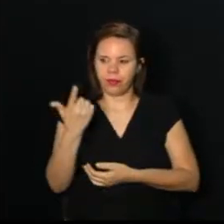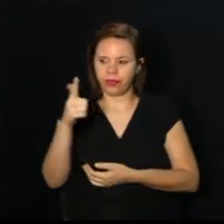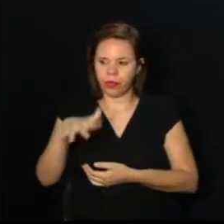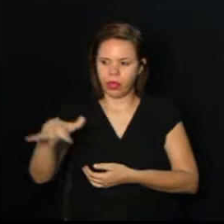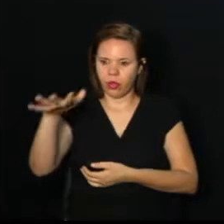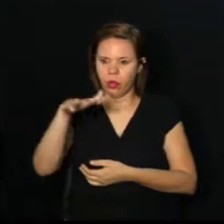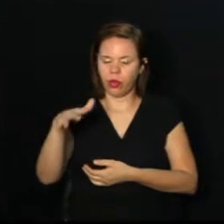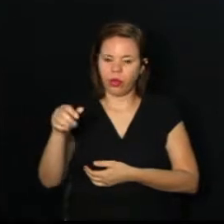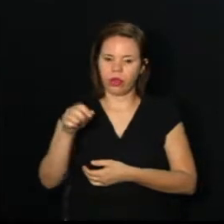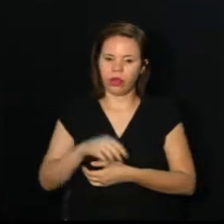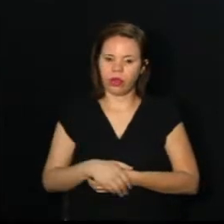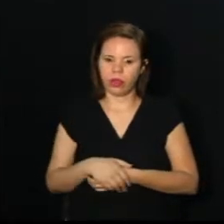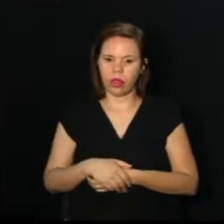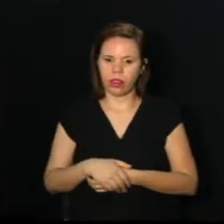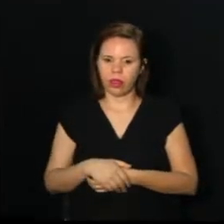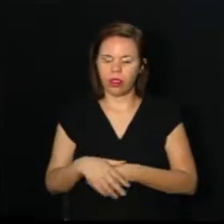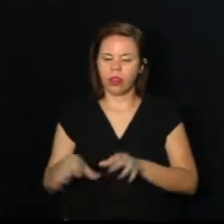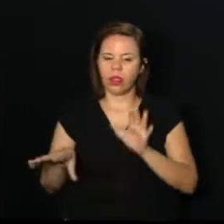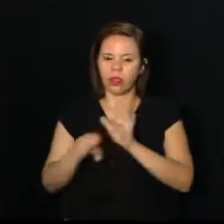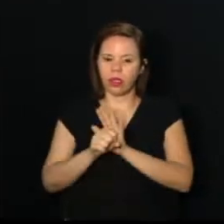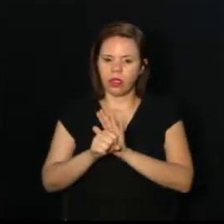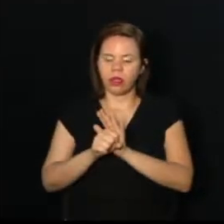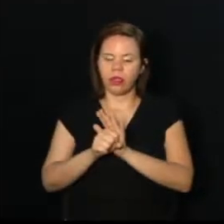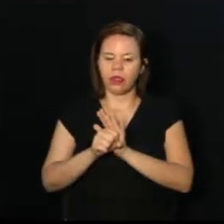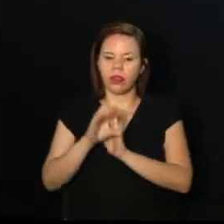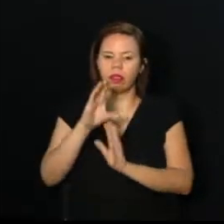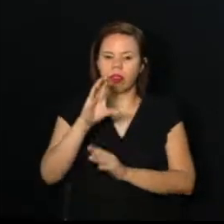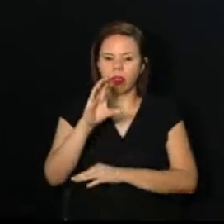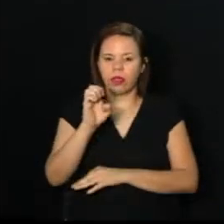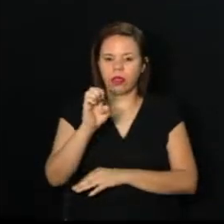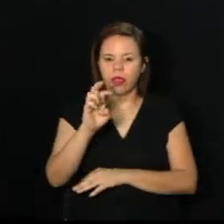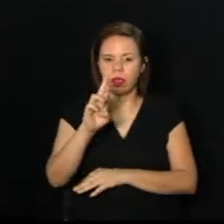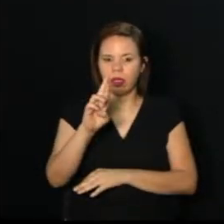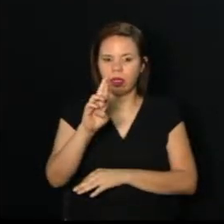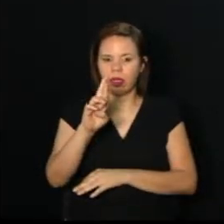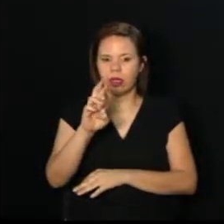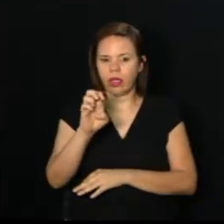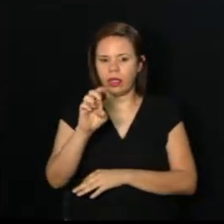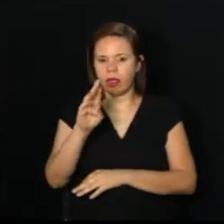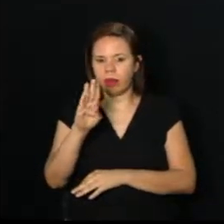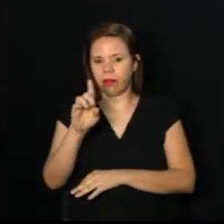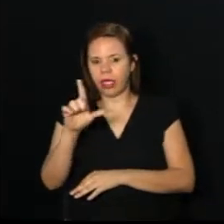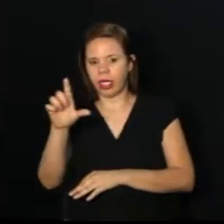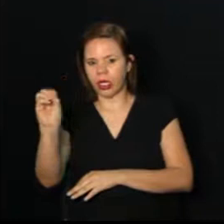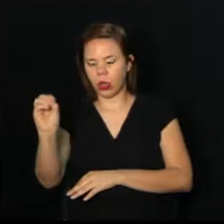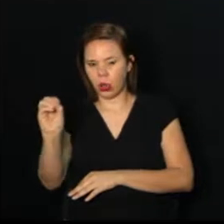outras áreas, atingindo até o cerebelo, e eu vou